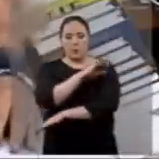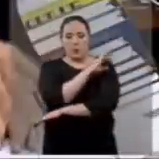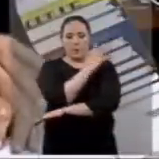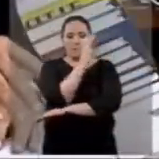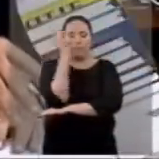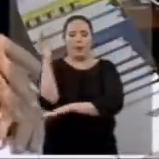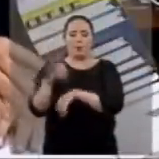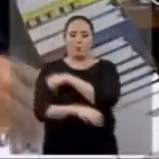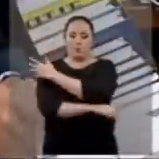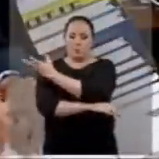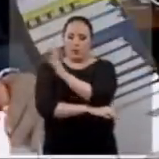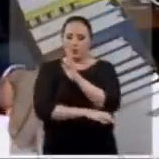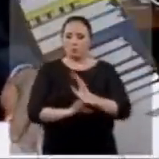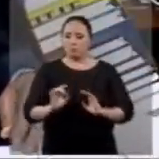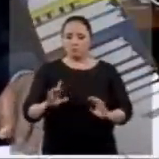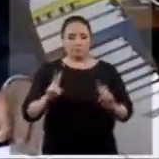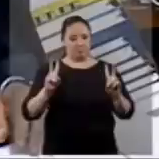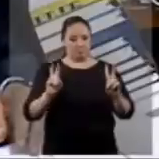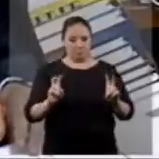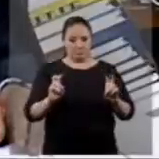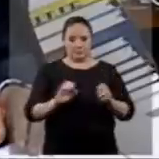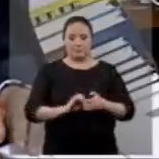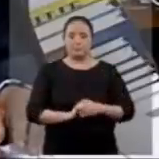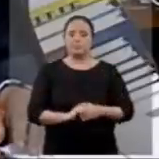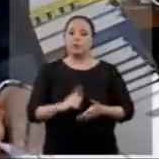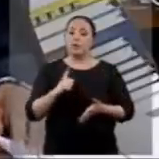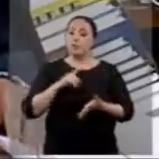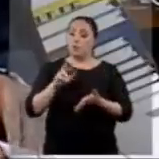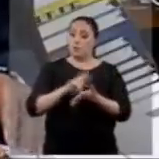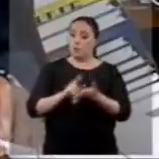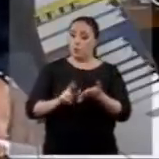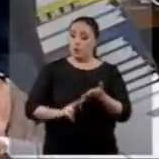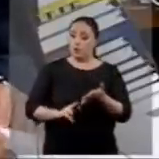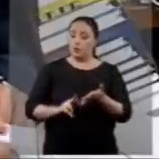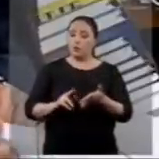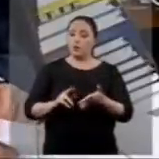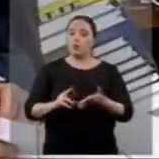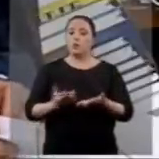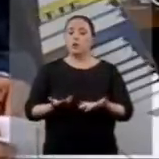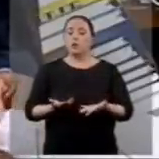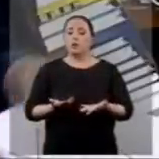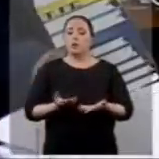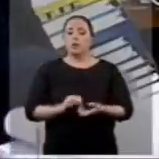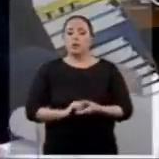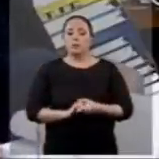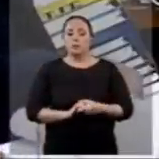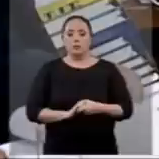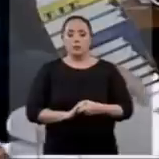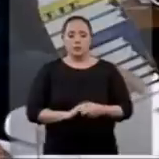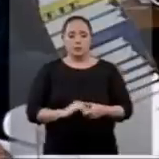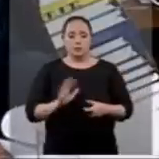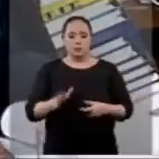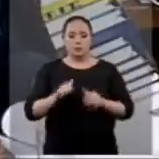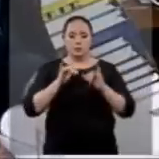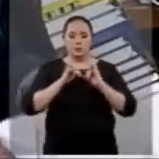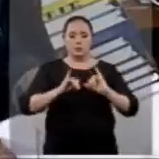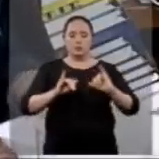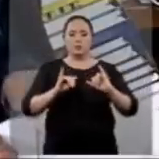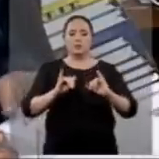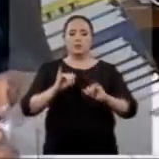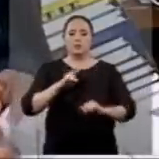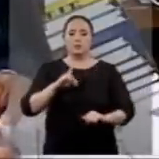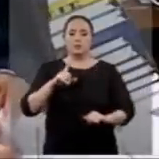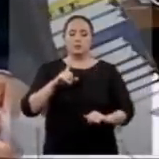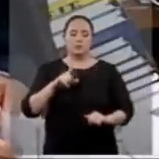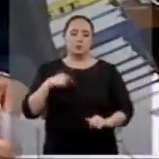questão. Tem um relatório circunstanciado, mas Vossa Excelência já anunciou que ouviremos